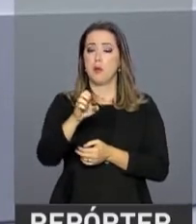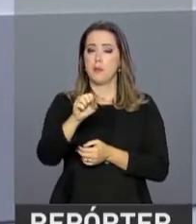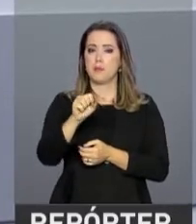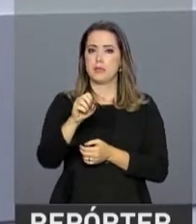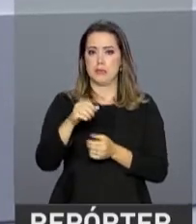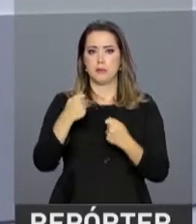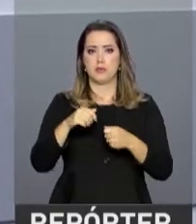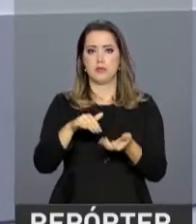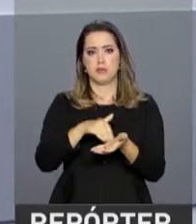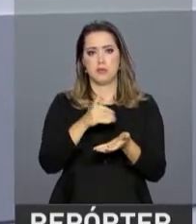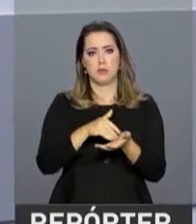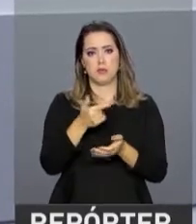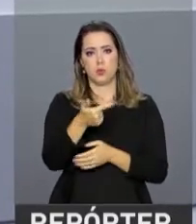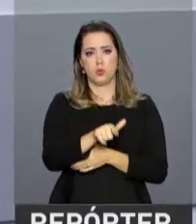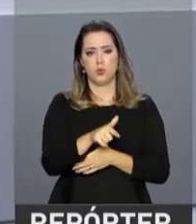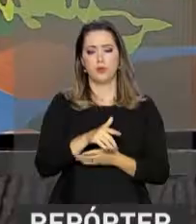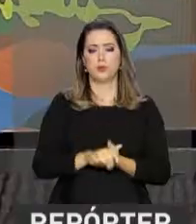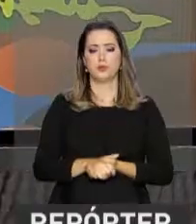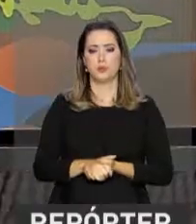para manter os benefícios.